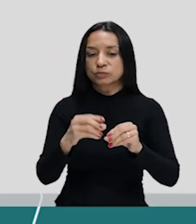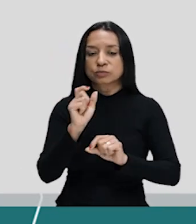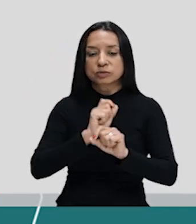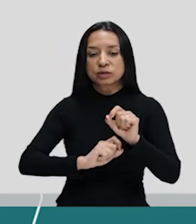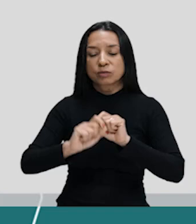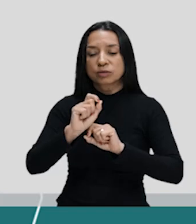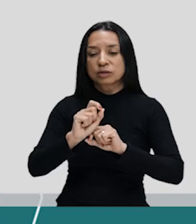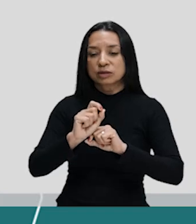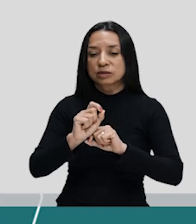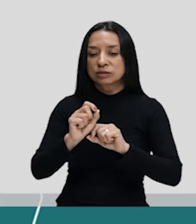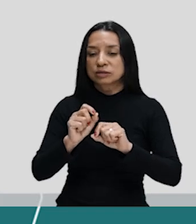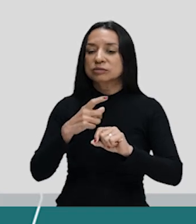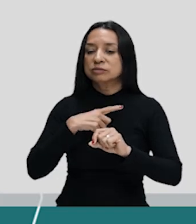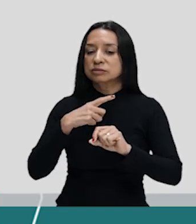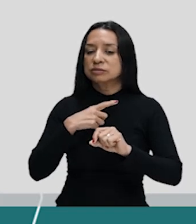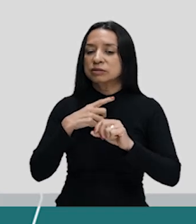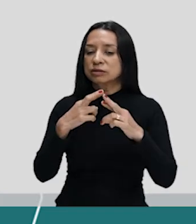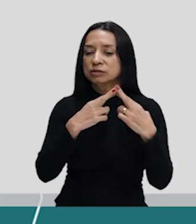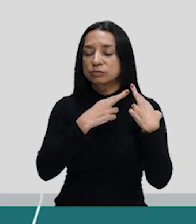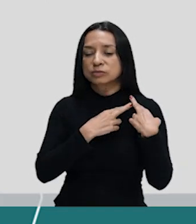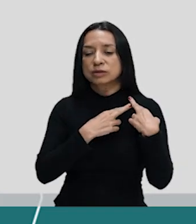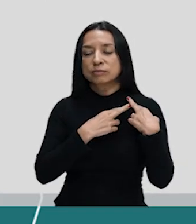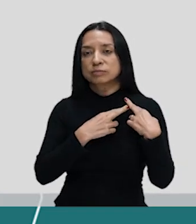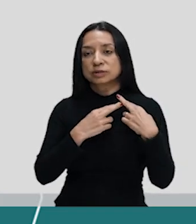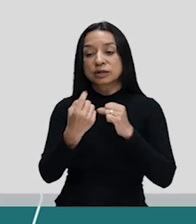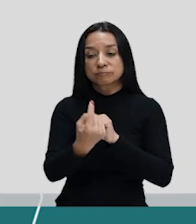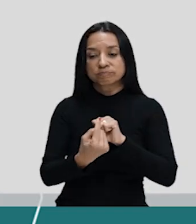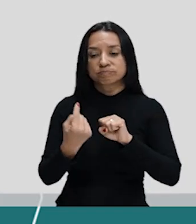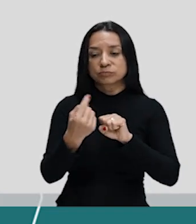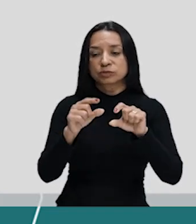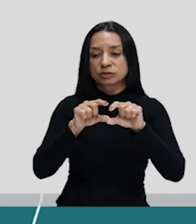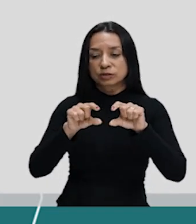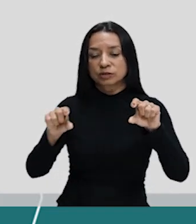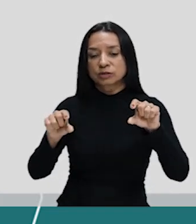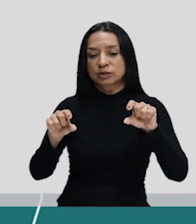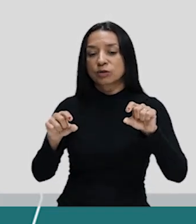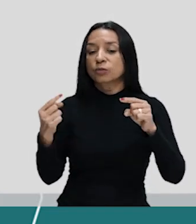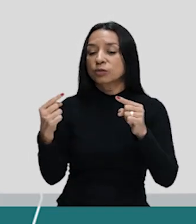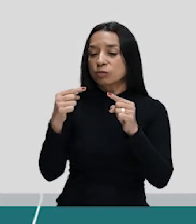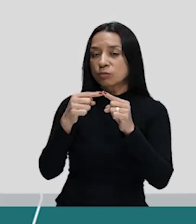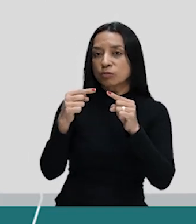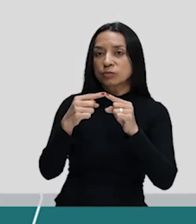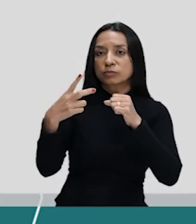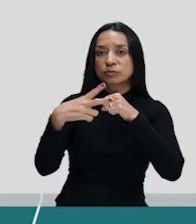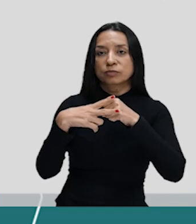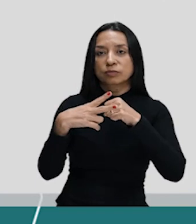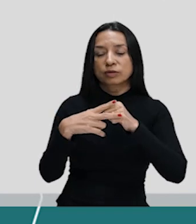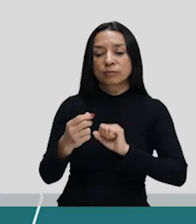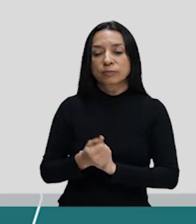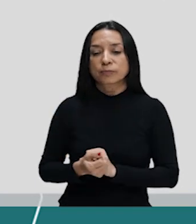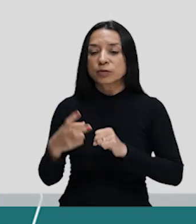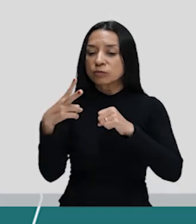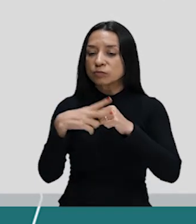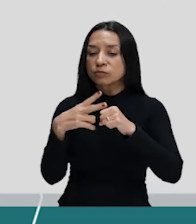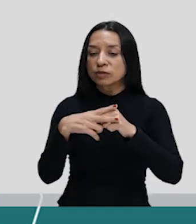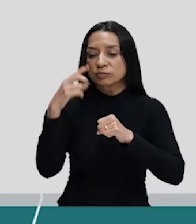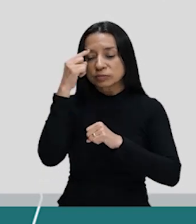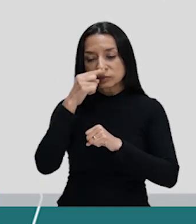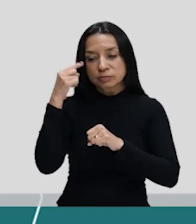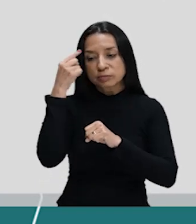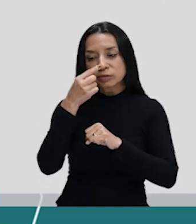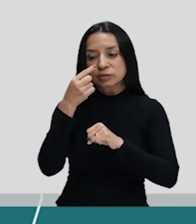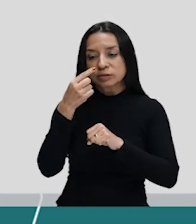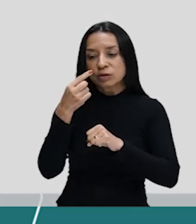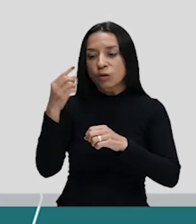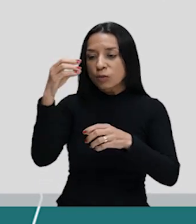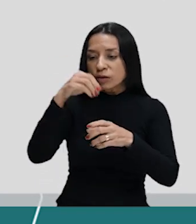aqueles que funcionam como sujeito da oração e que, portanto, concordam com o verbo. Os verbos em espanhol incluem